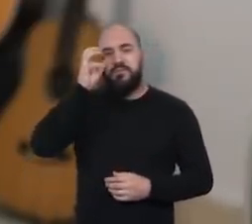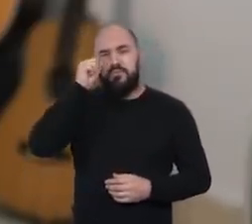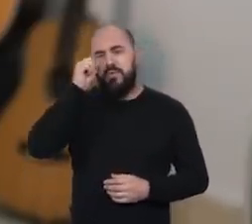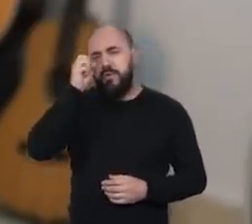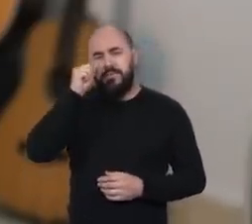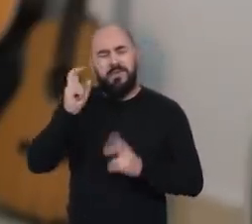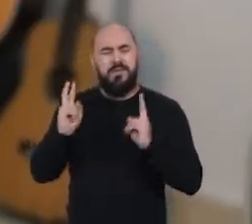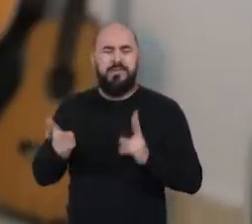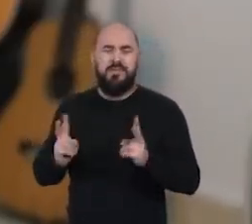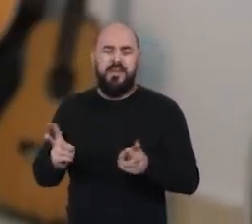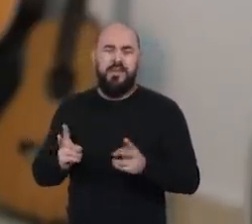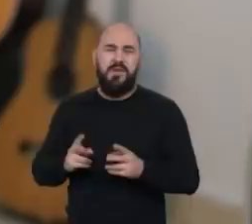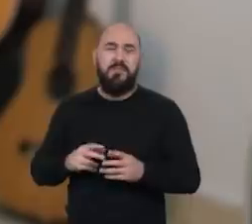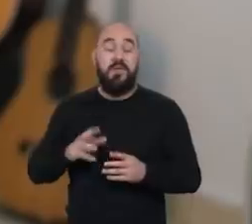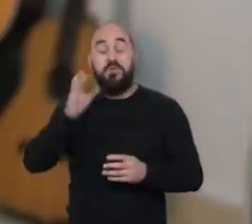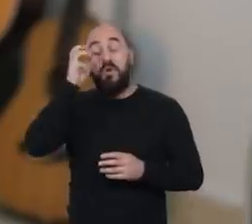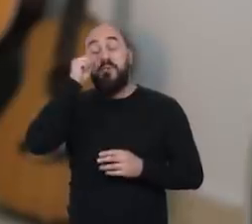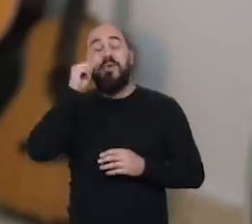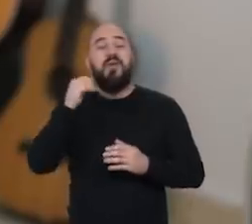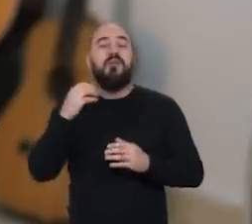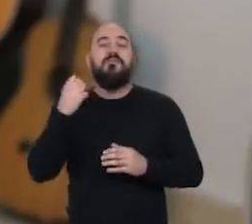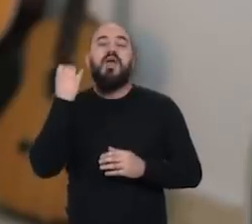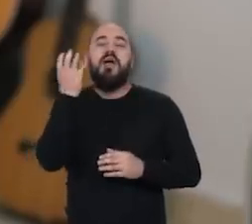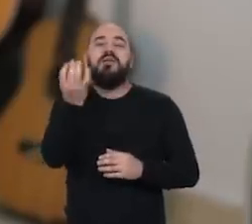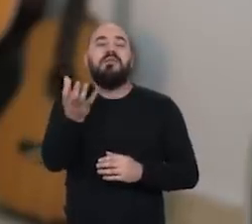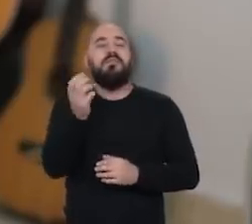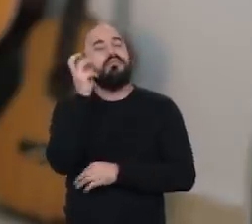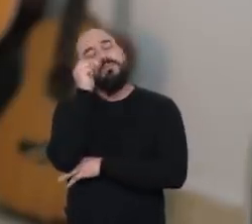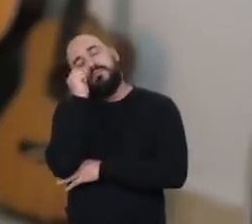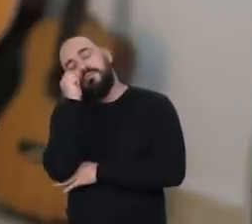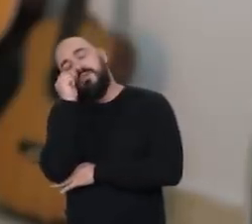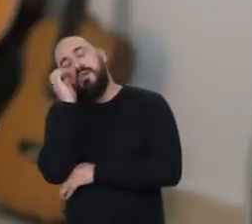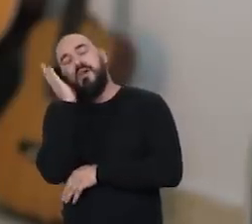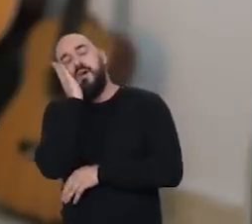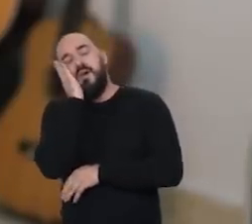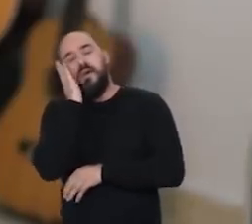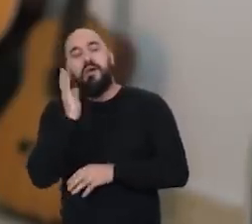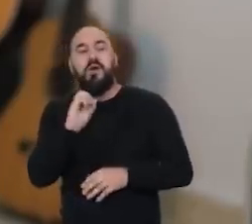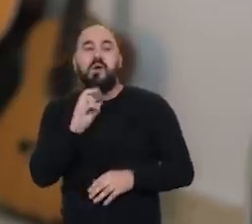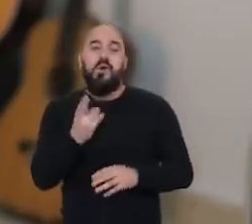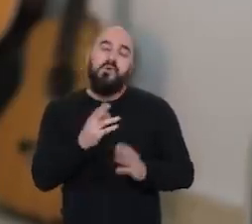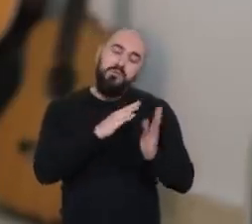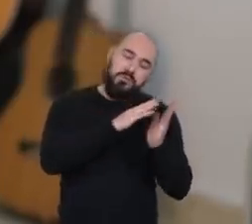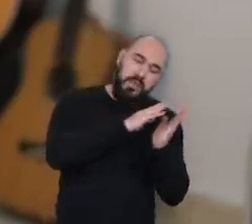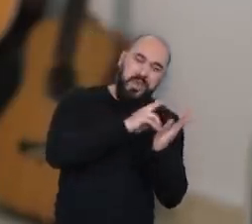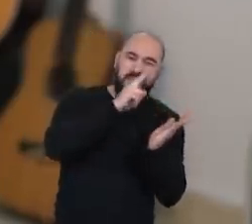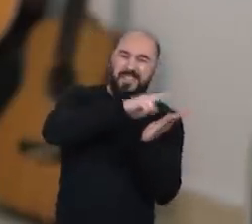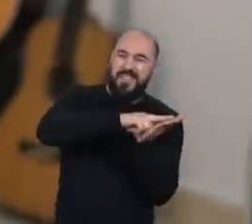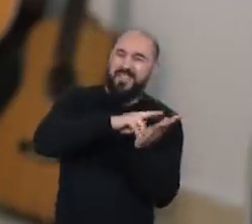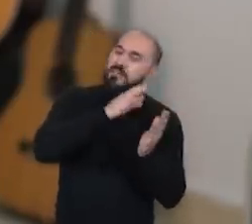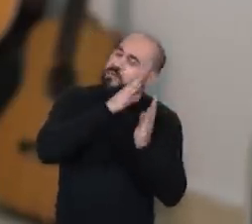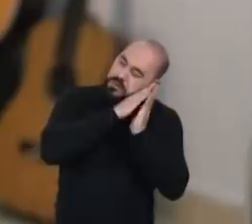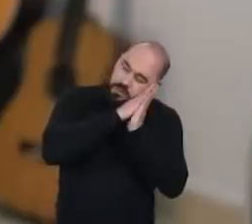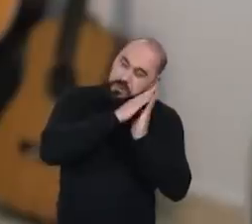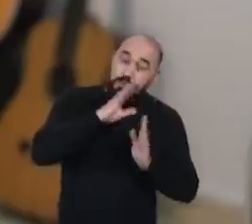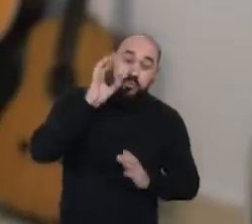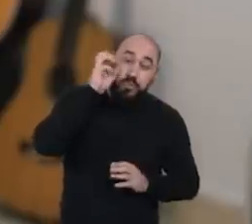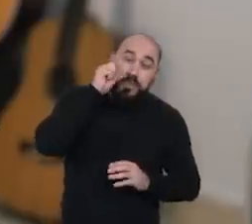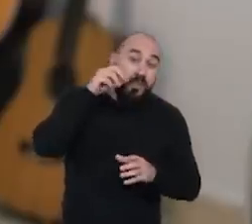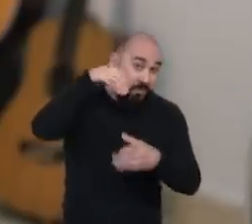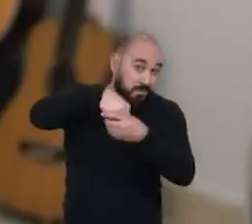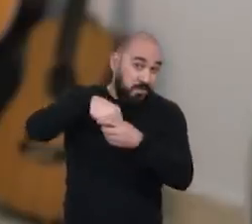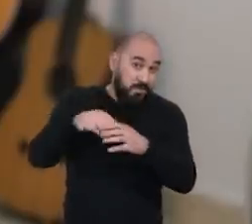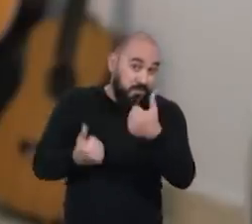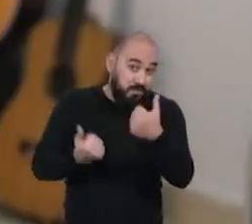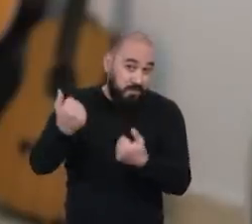praticamente dormia a viagem quase toda, ele estava dormindo no colo da Lise. E mais ou menos na altura de